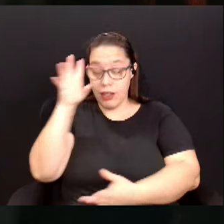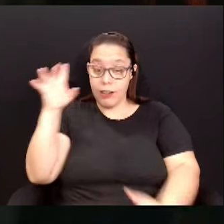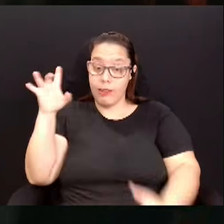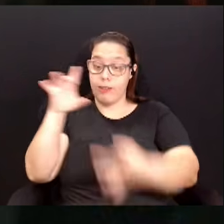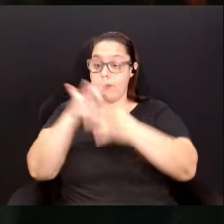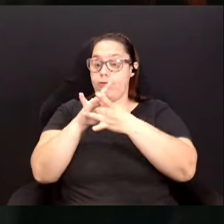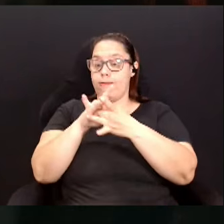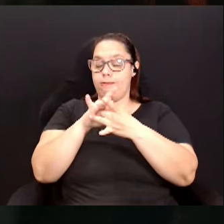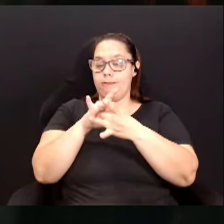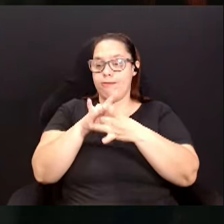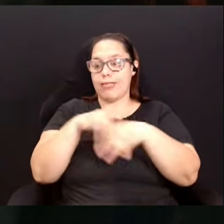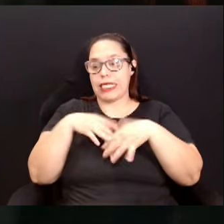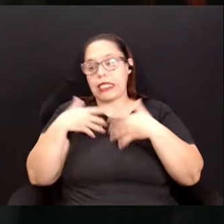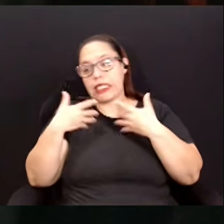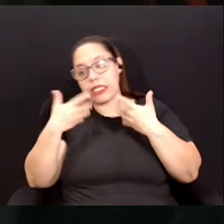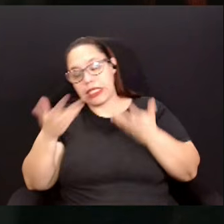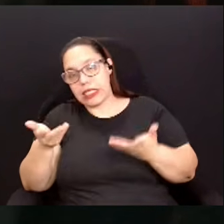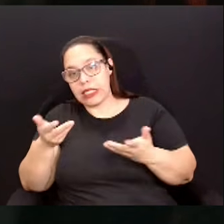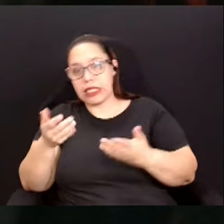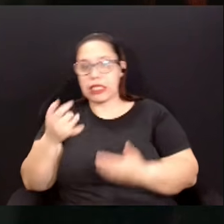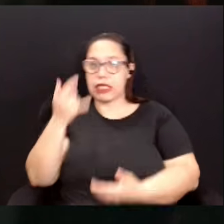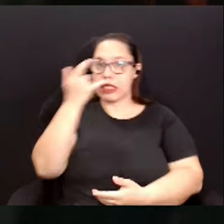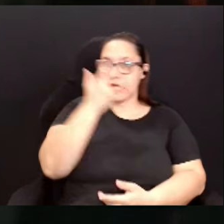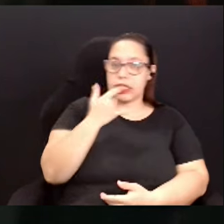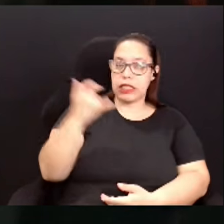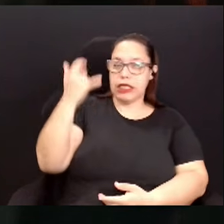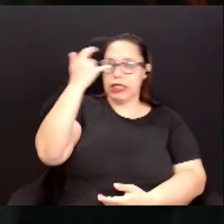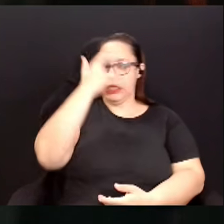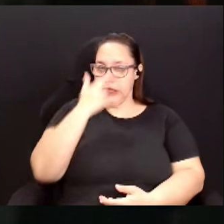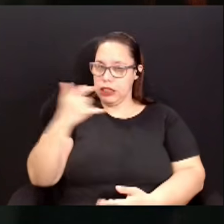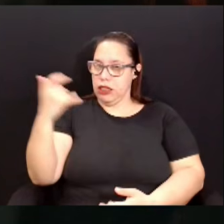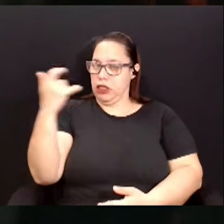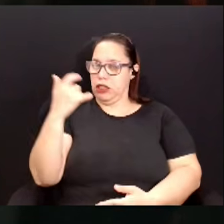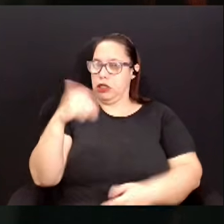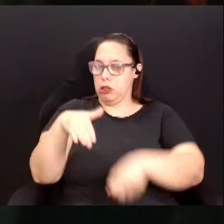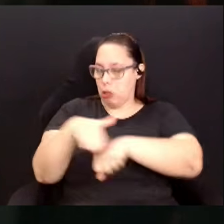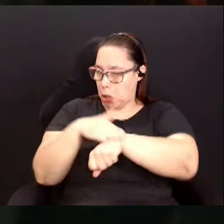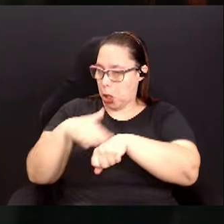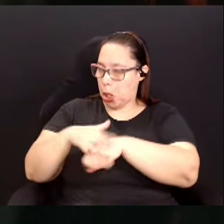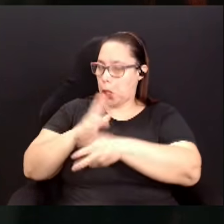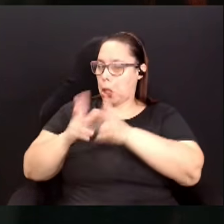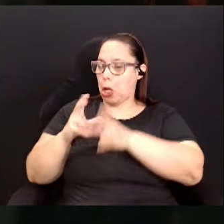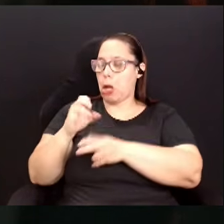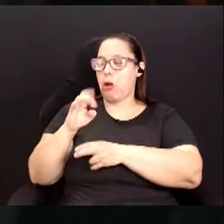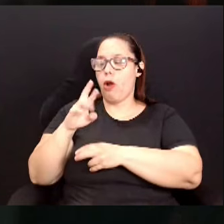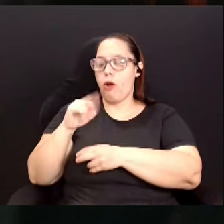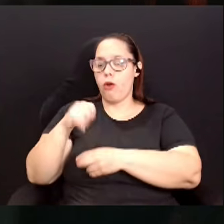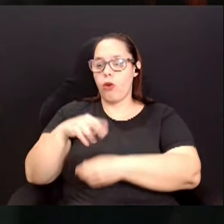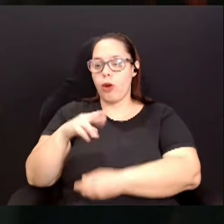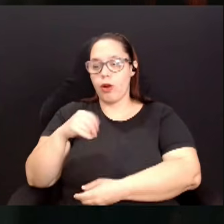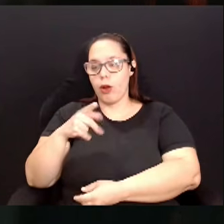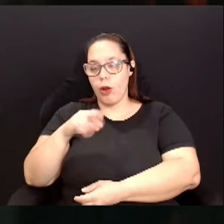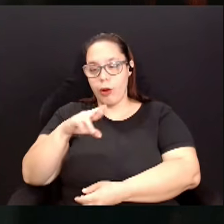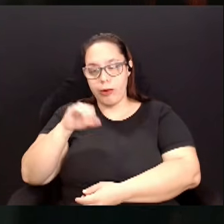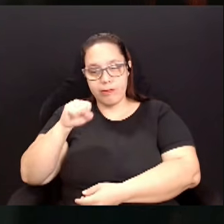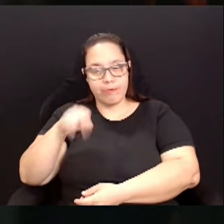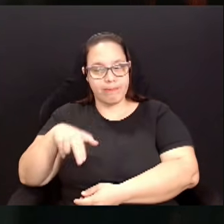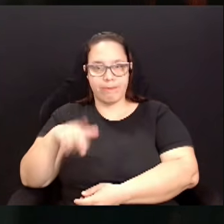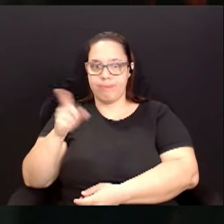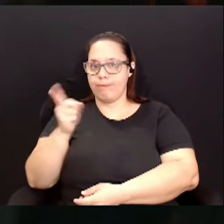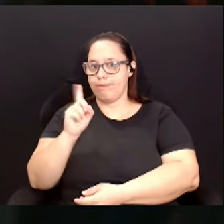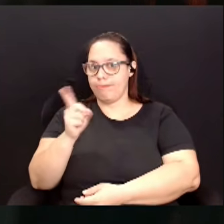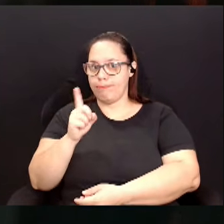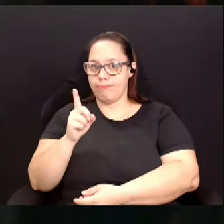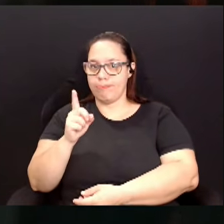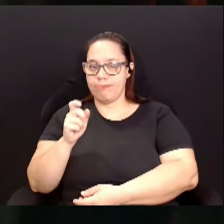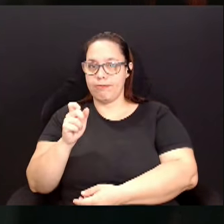esses narcisistas conversacionais, né? Que esse é o termo, a gente percebeu já que eles não são realmente narcisistas. Não é o